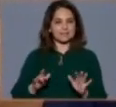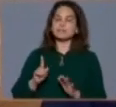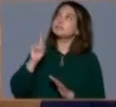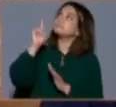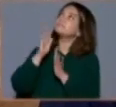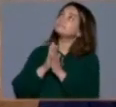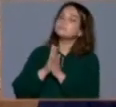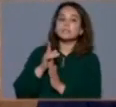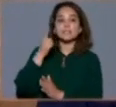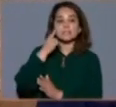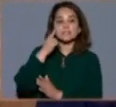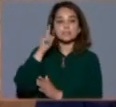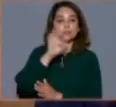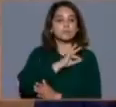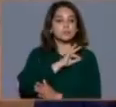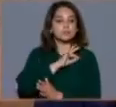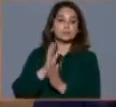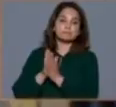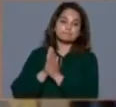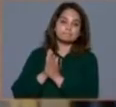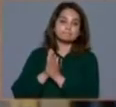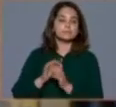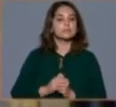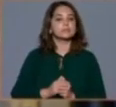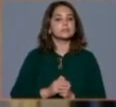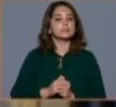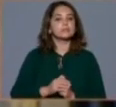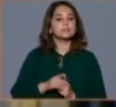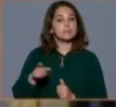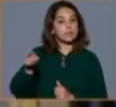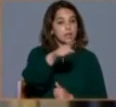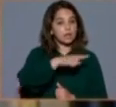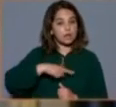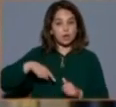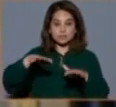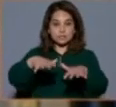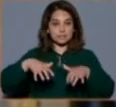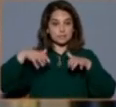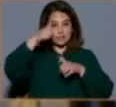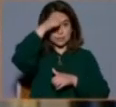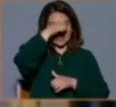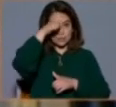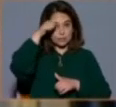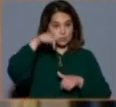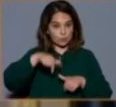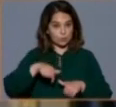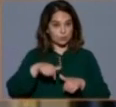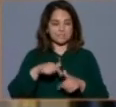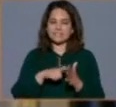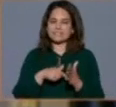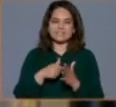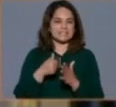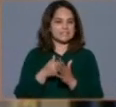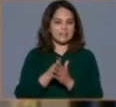Ouvi, Senhor, as nossas súplicas. Para que os membros da nossa Assembleia Dominical honrem sempre o